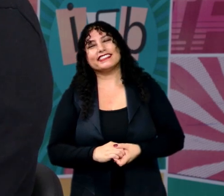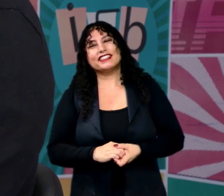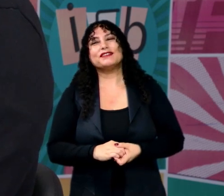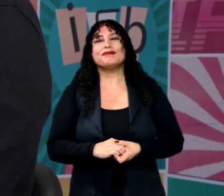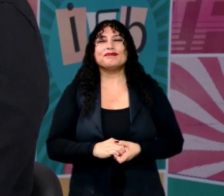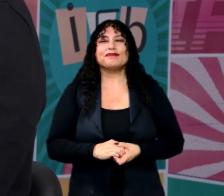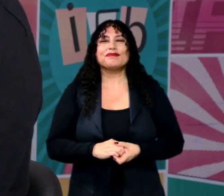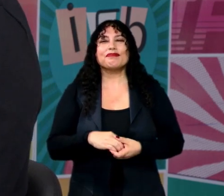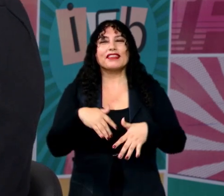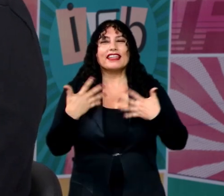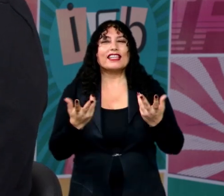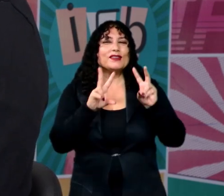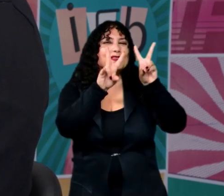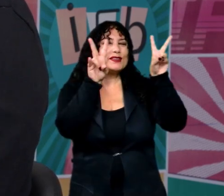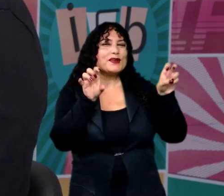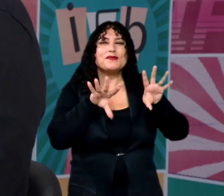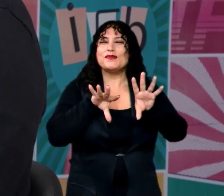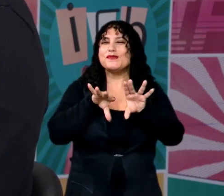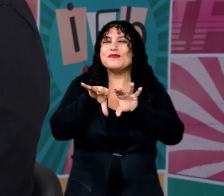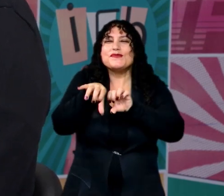Bom, sobre formação,